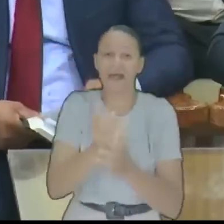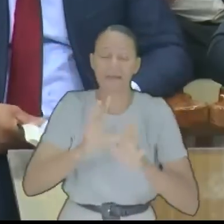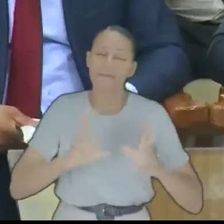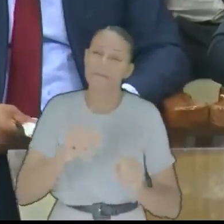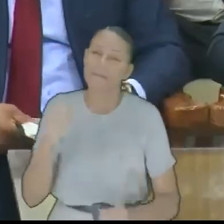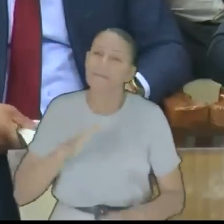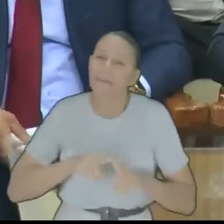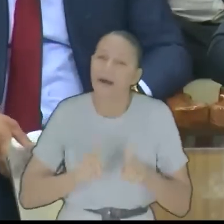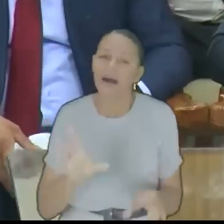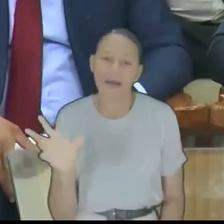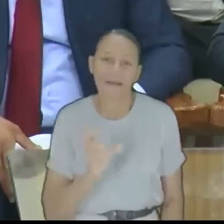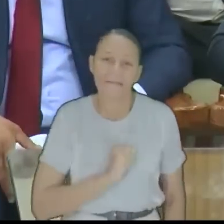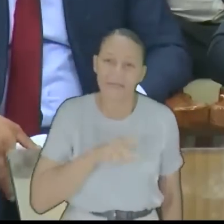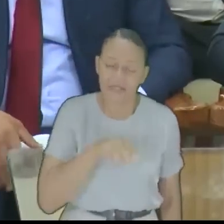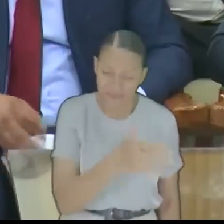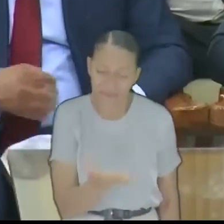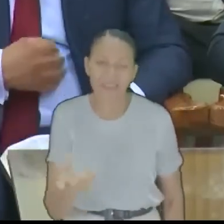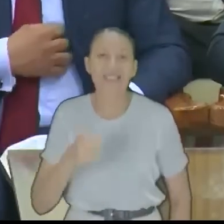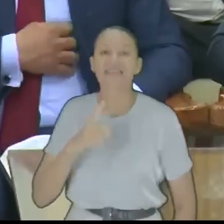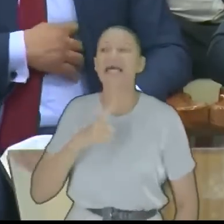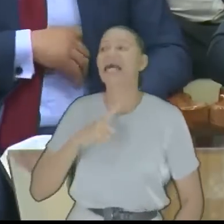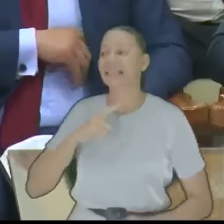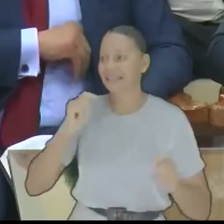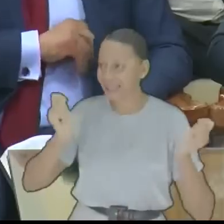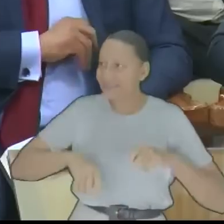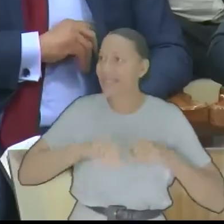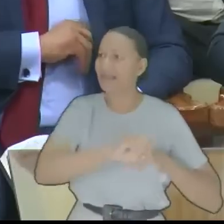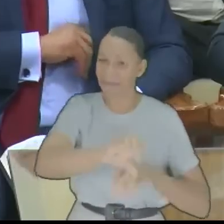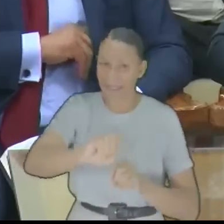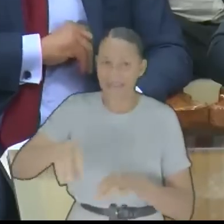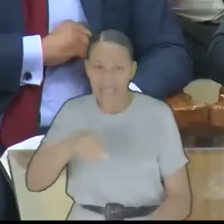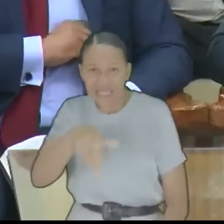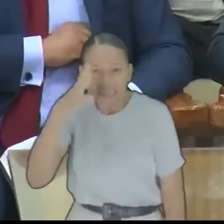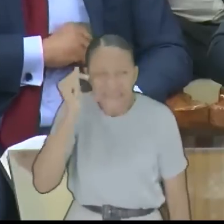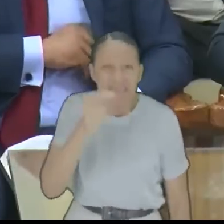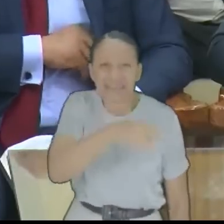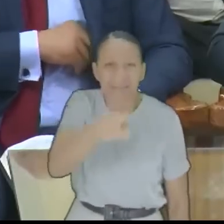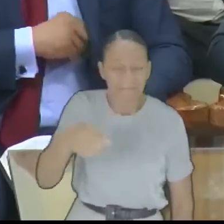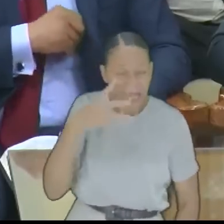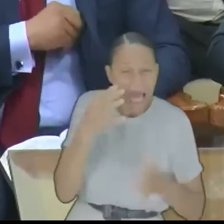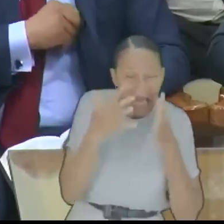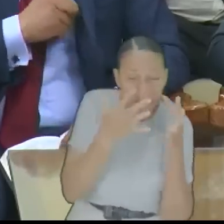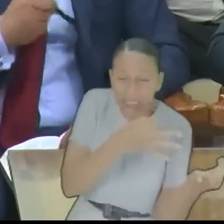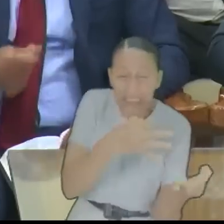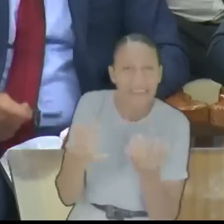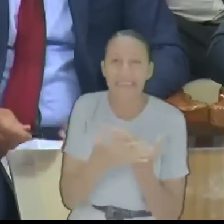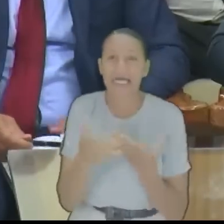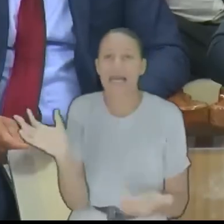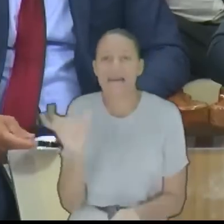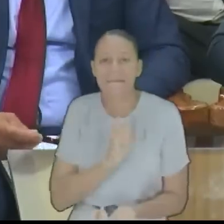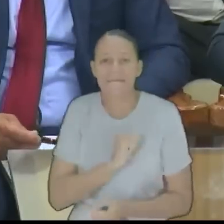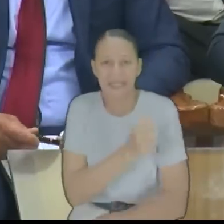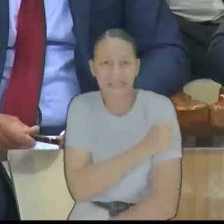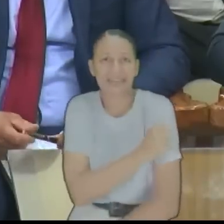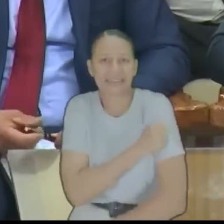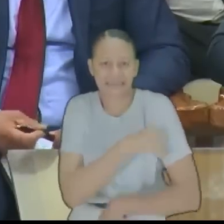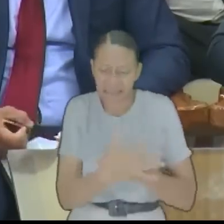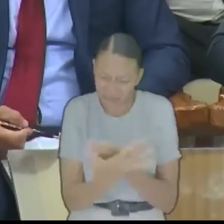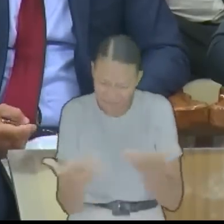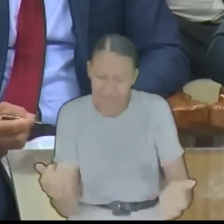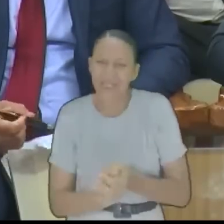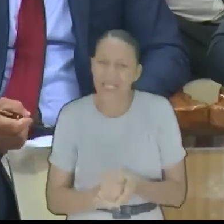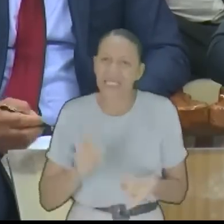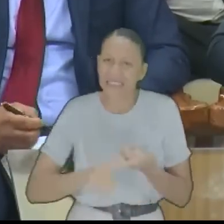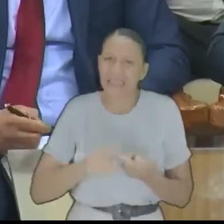meus amados irmãos, ainda temos alguma coisa. Você sabia? Preste atenção, querido aluno. Preste